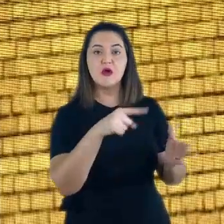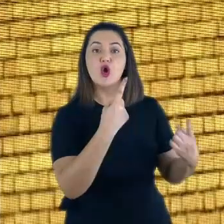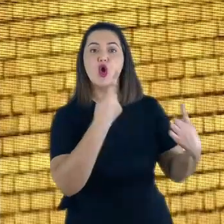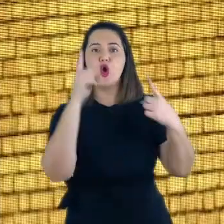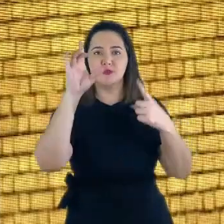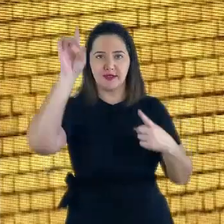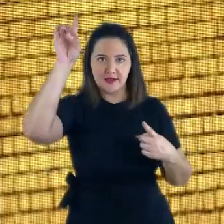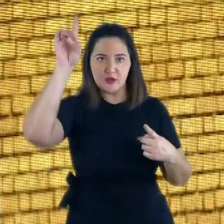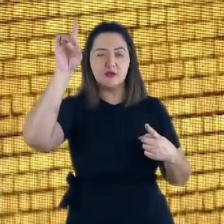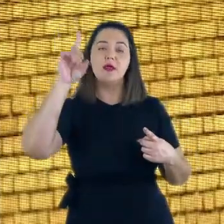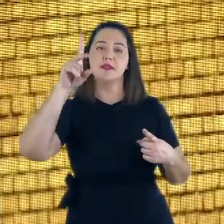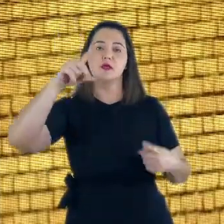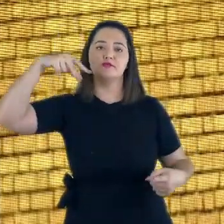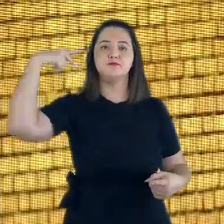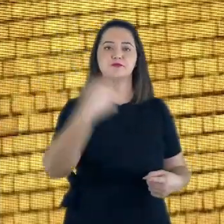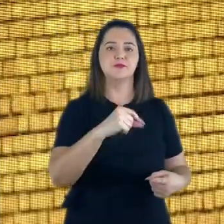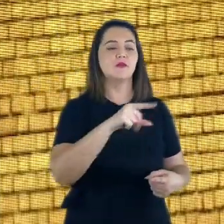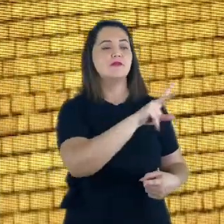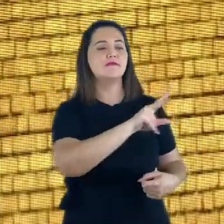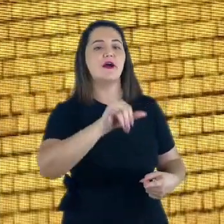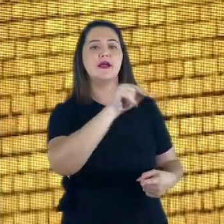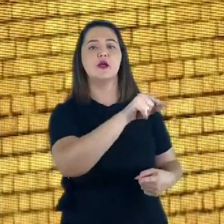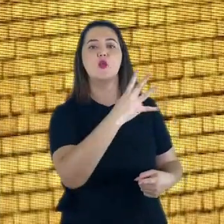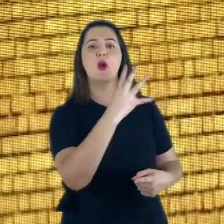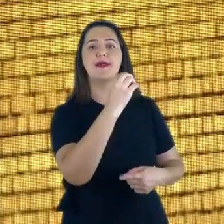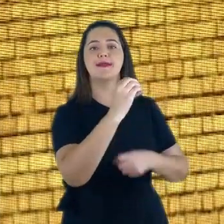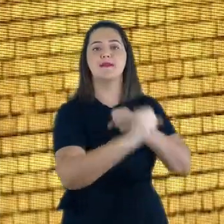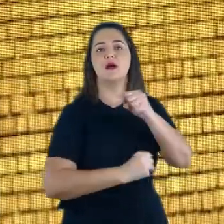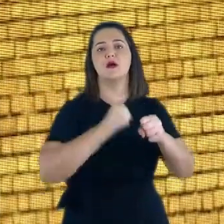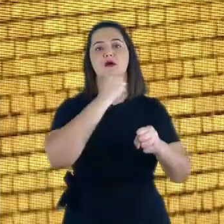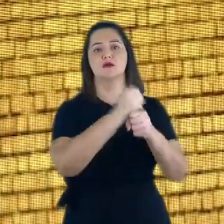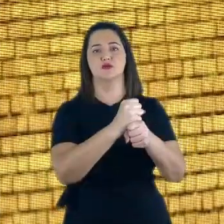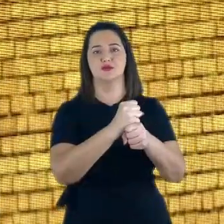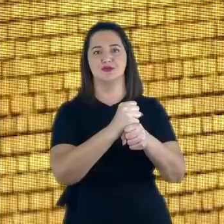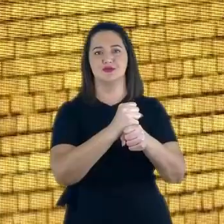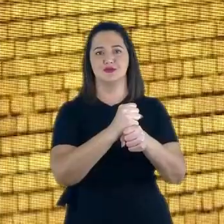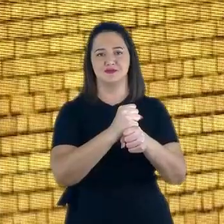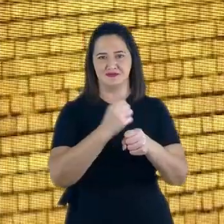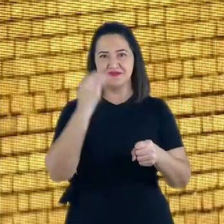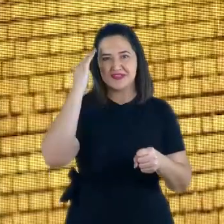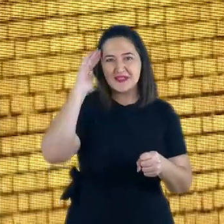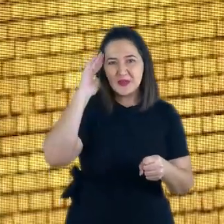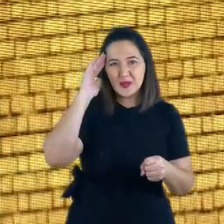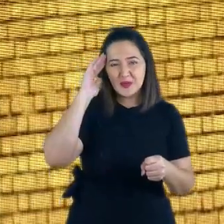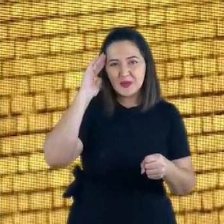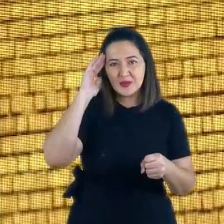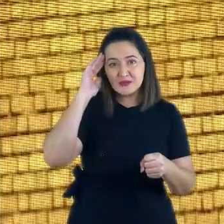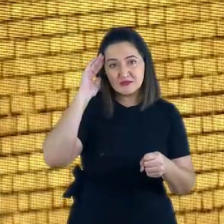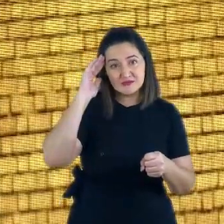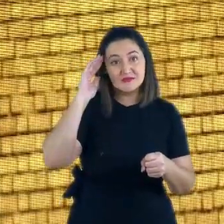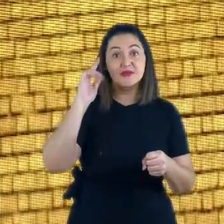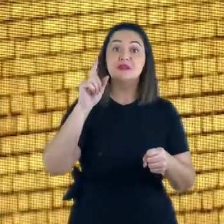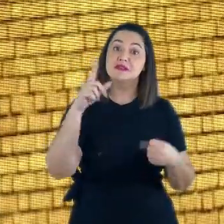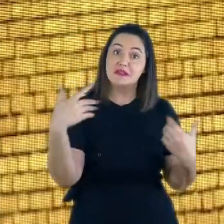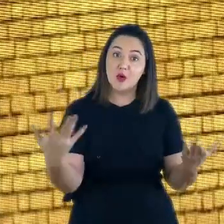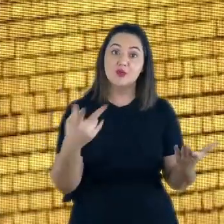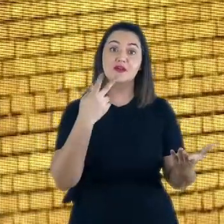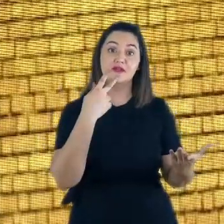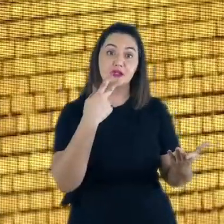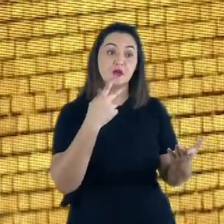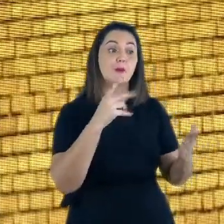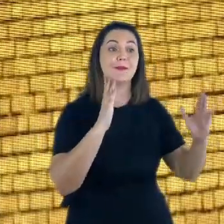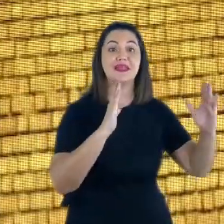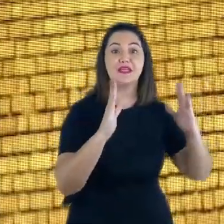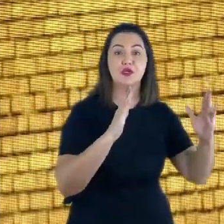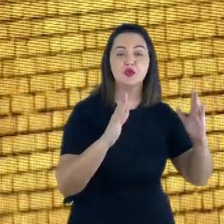microcósmicas, 12 espias, 40 dias, em paralelo a realidades